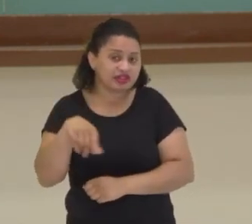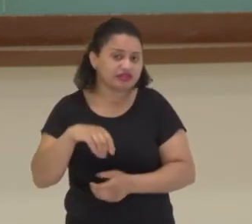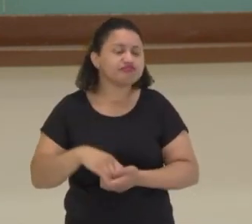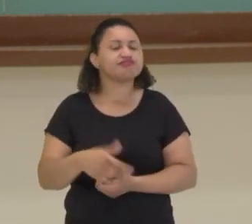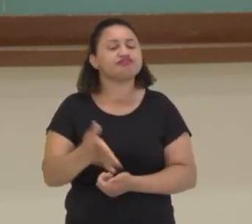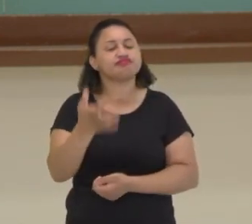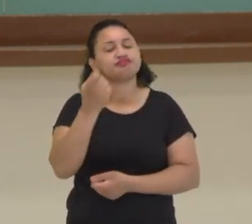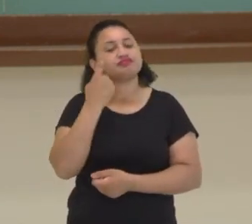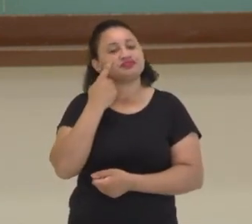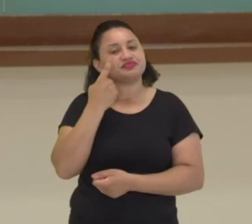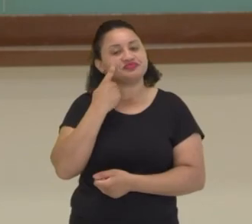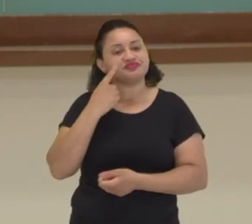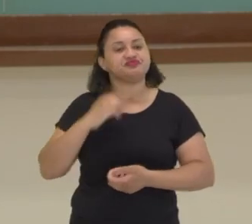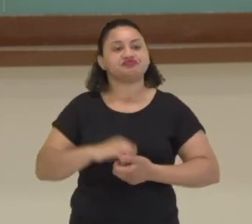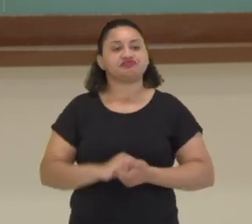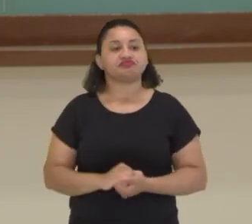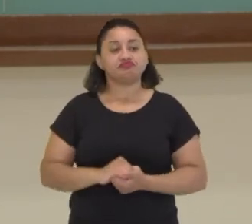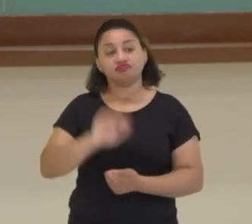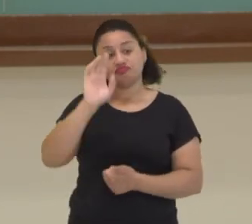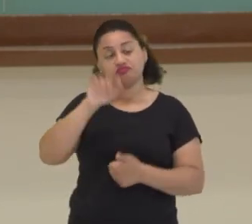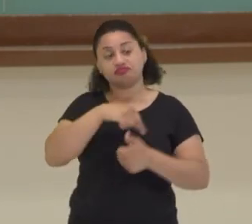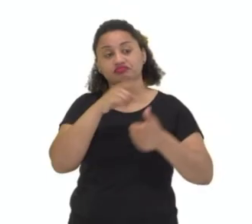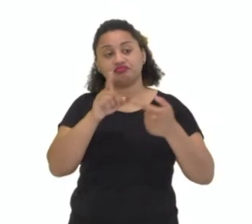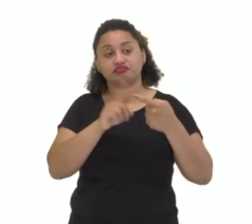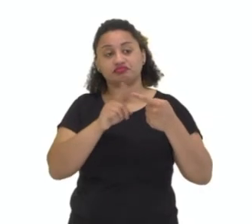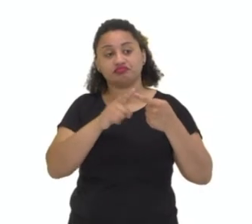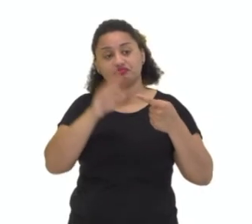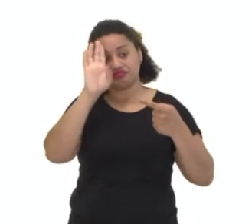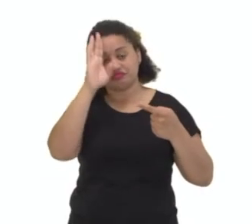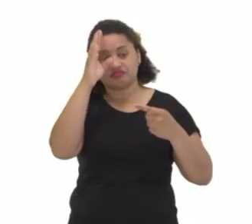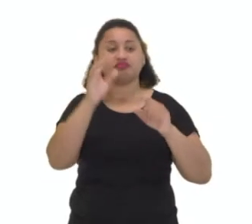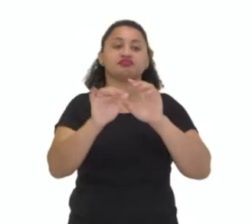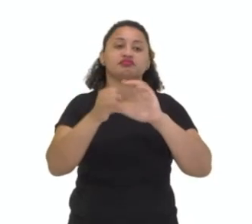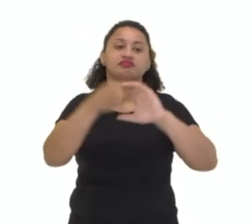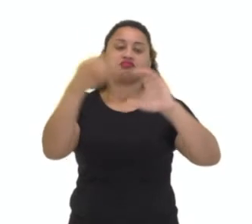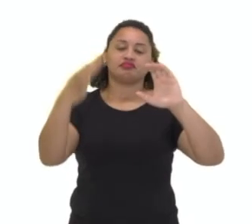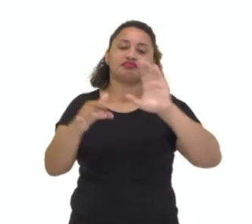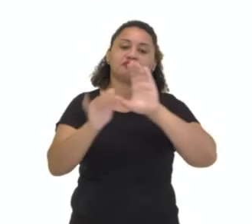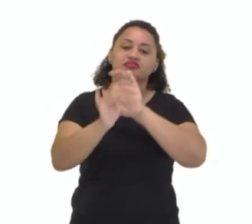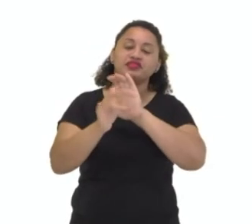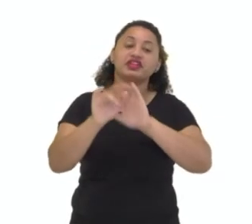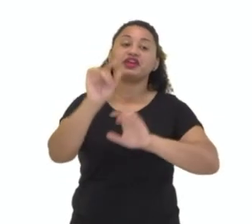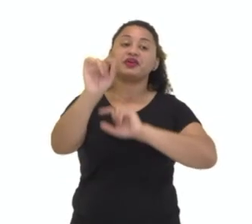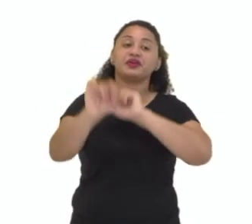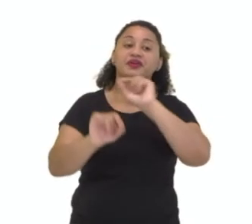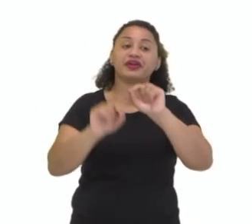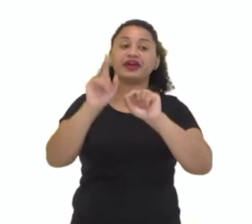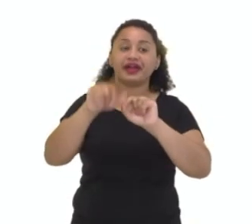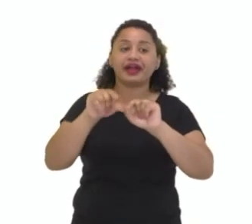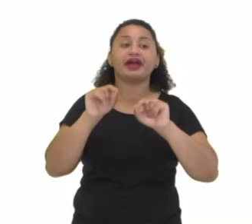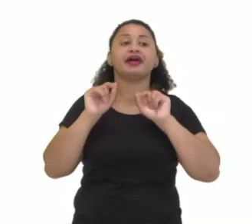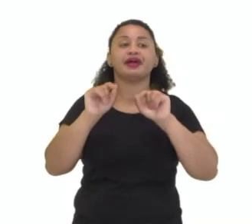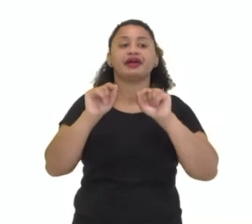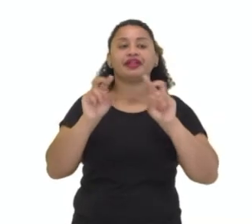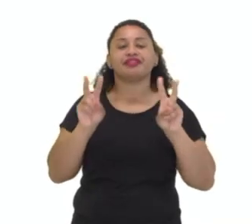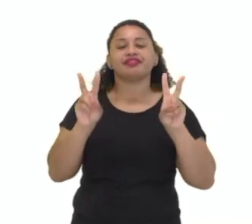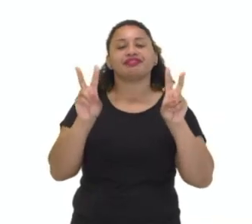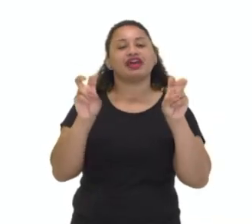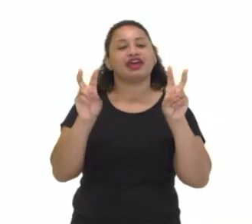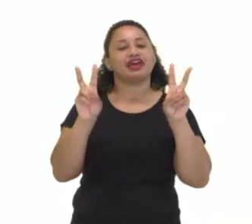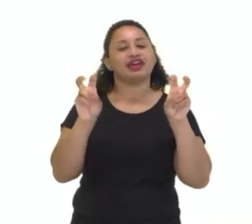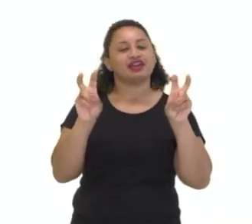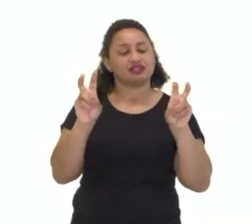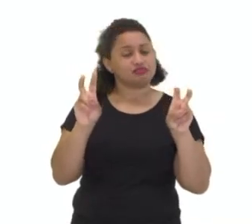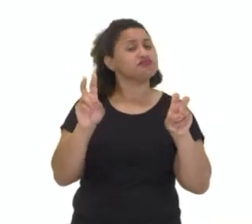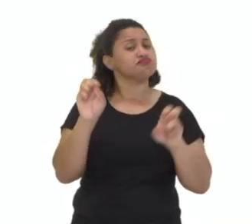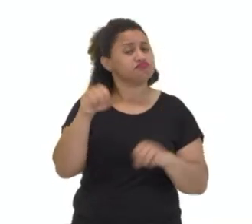então. A principal característica da crônica localiza-se no quê? Na temática, isso